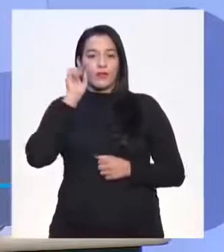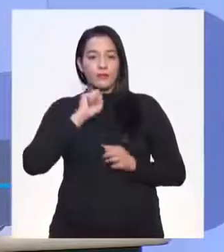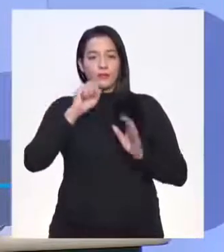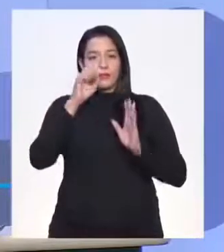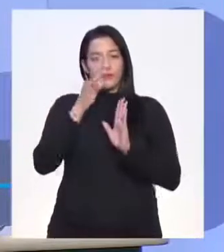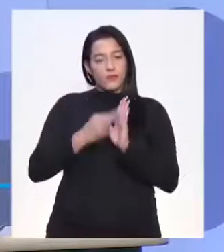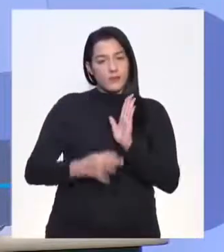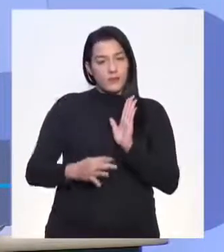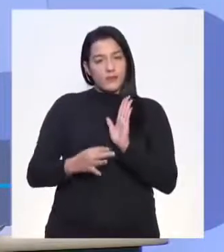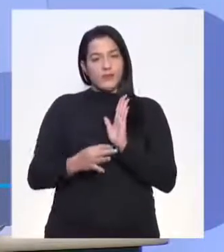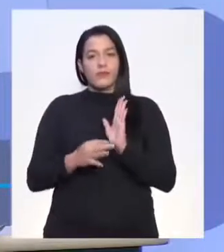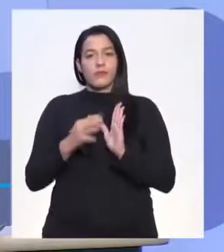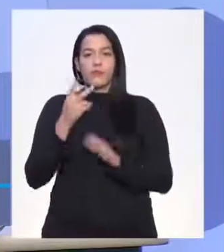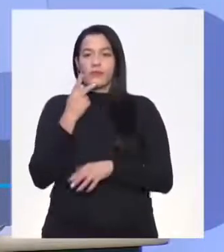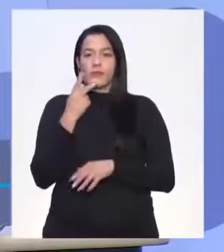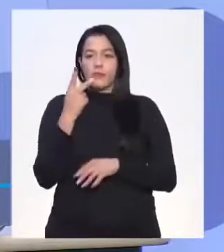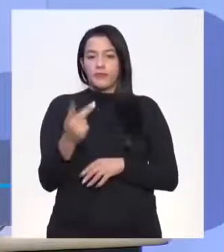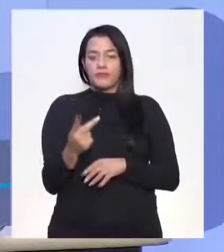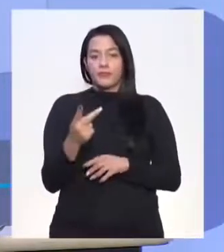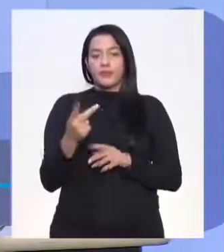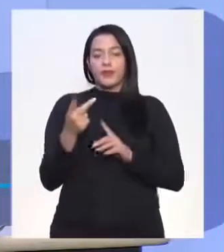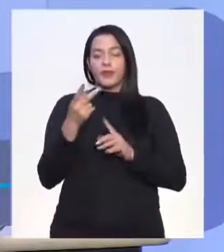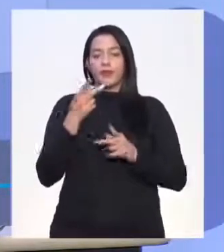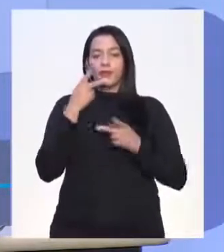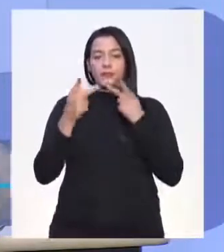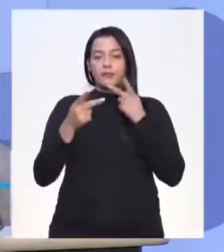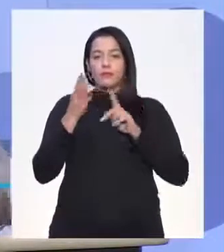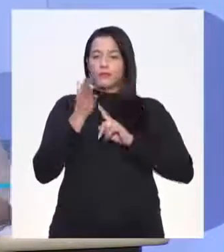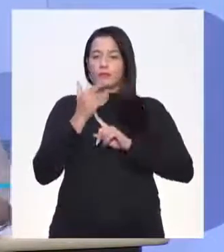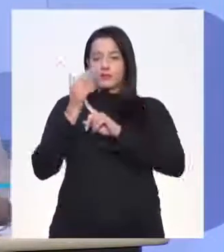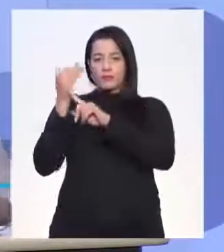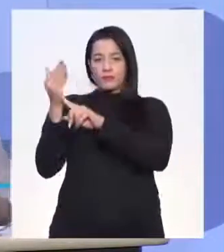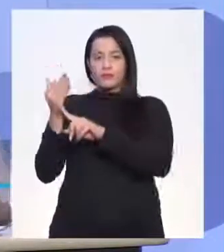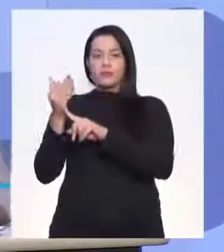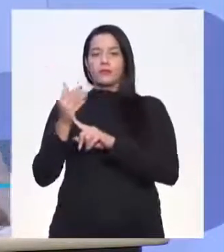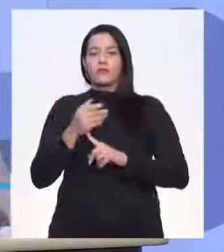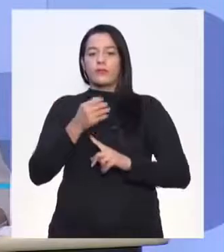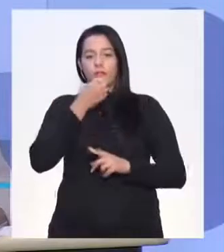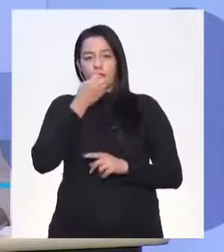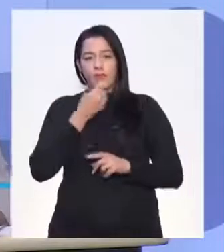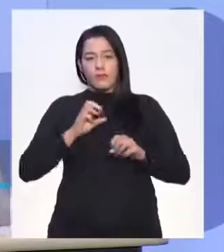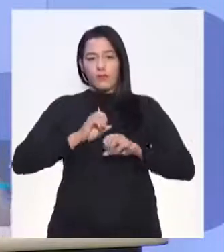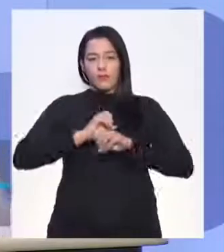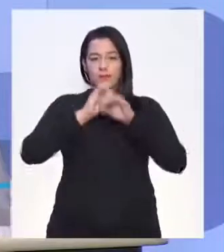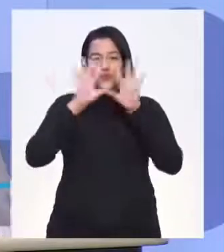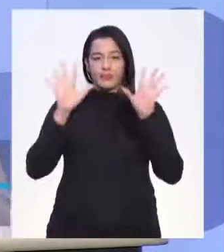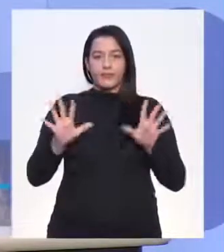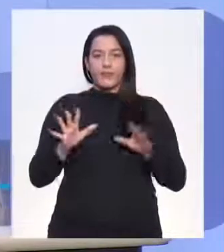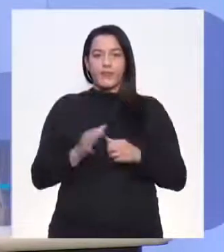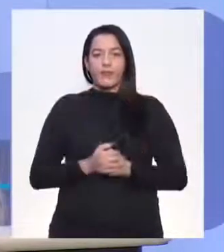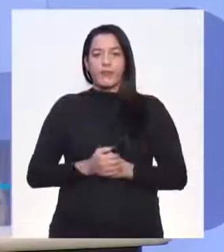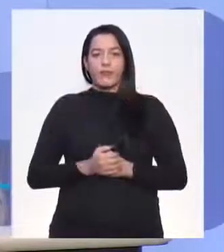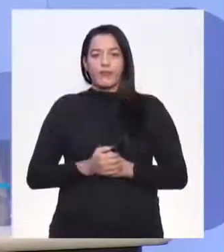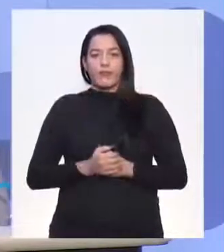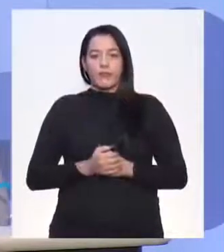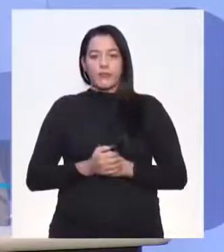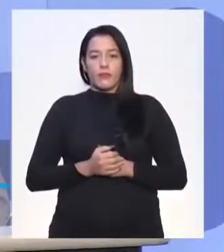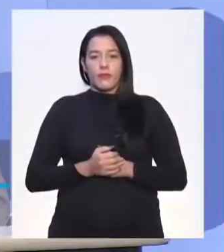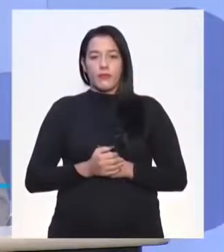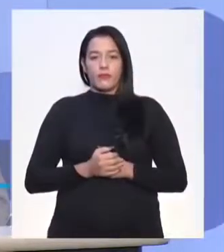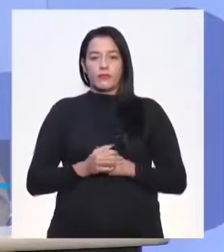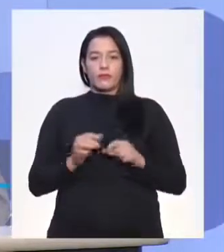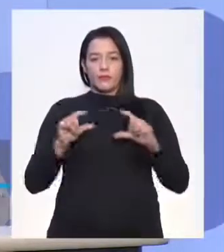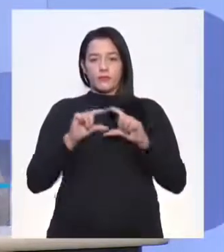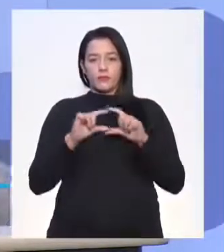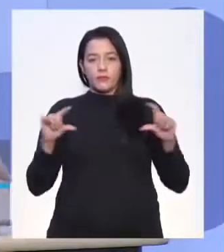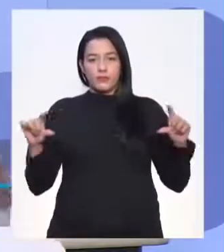que falava sobre tecnologia. E ficou muito bem pontuado, Elaine, aquela parte que ele